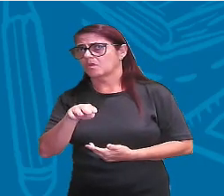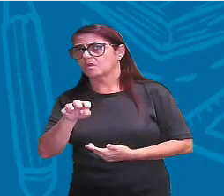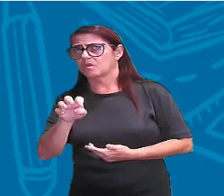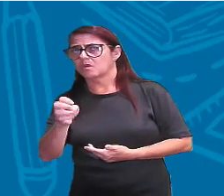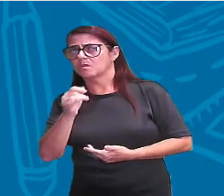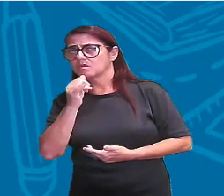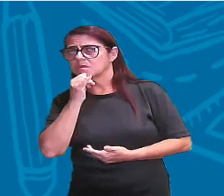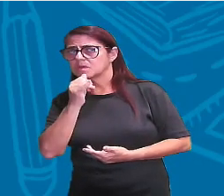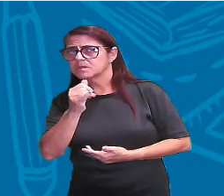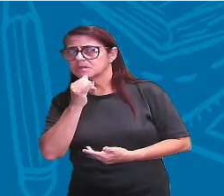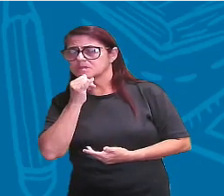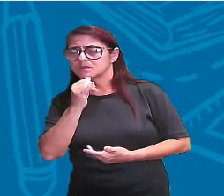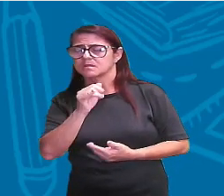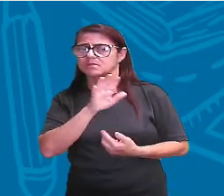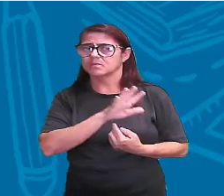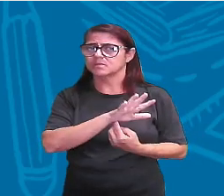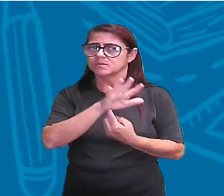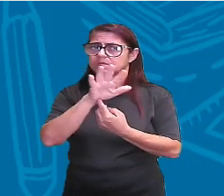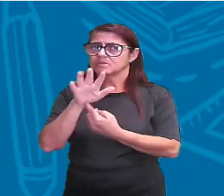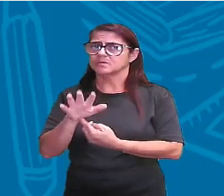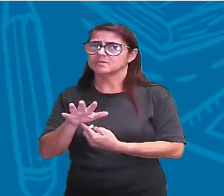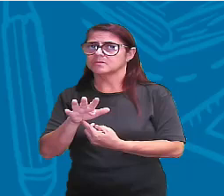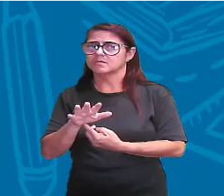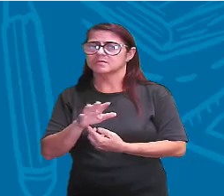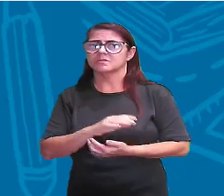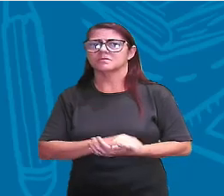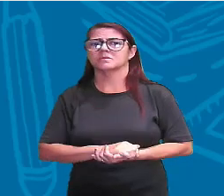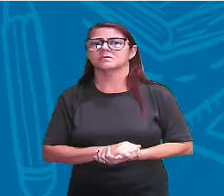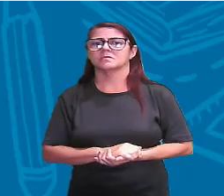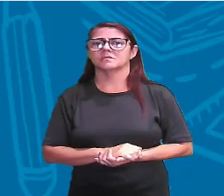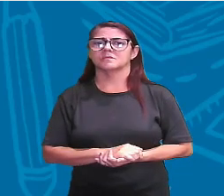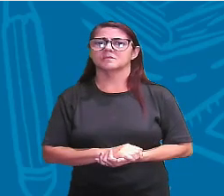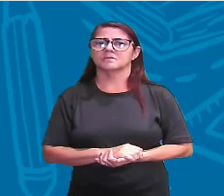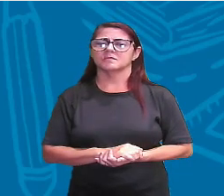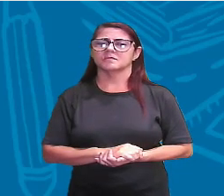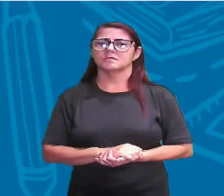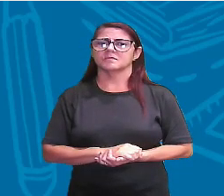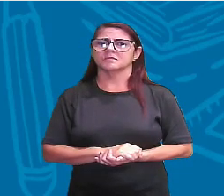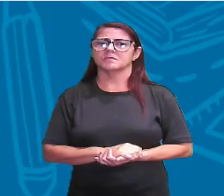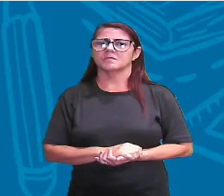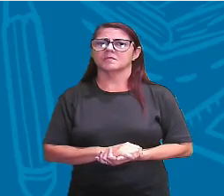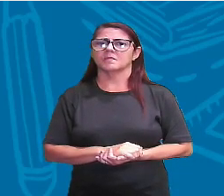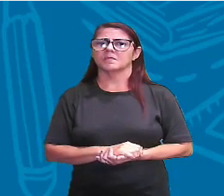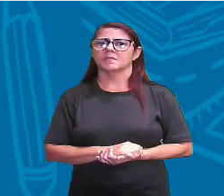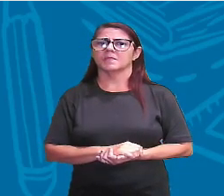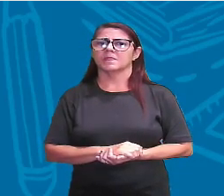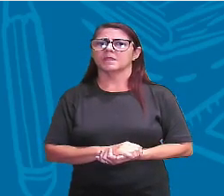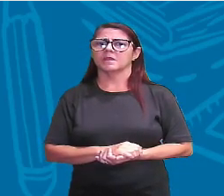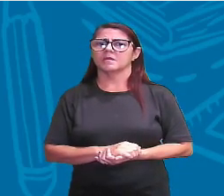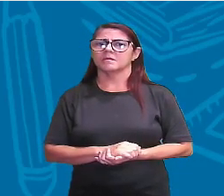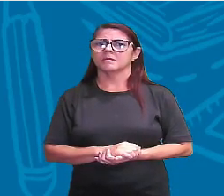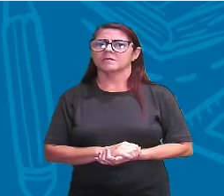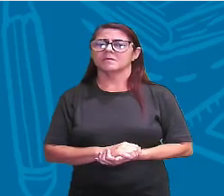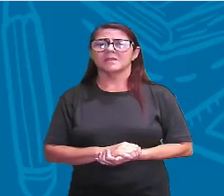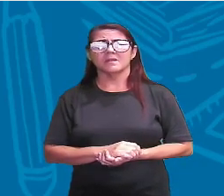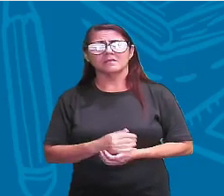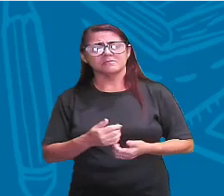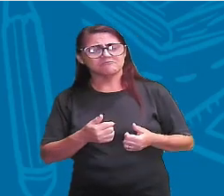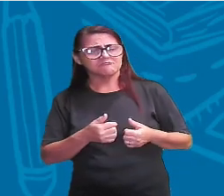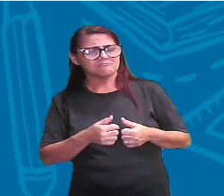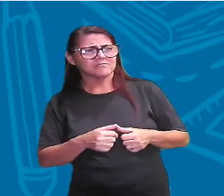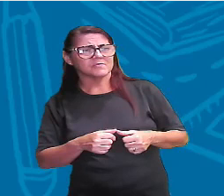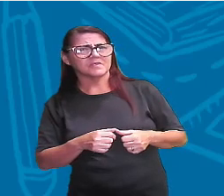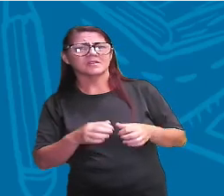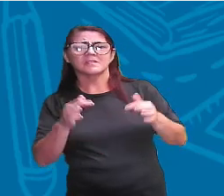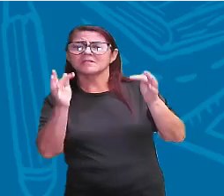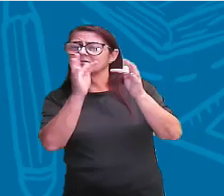o exemplo que diz: one is happier on vacation. Para dizer, fica-se mais feliz